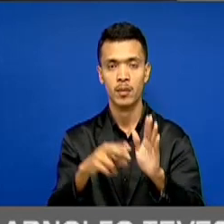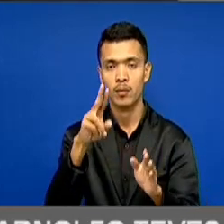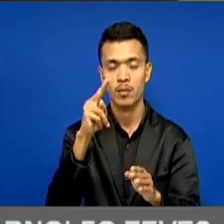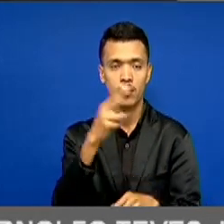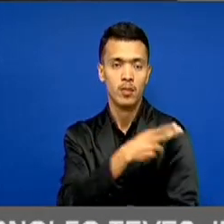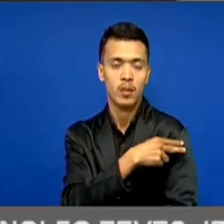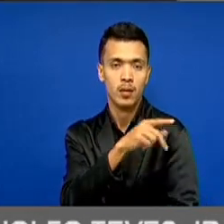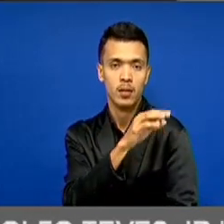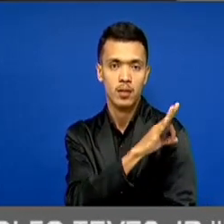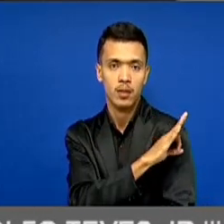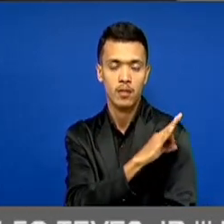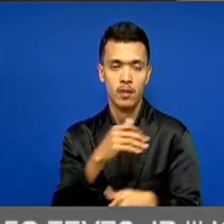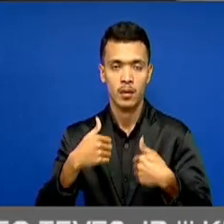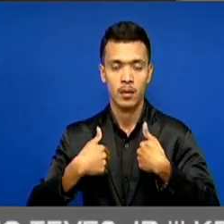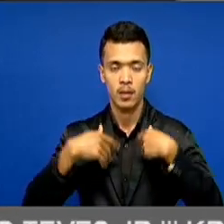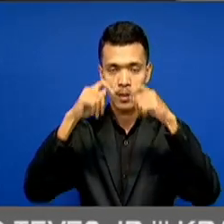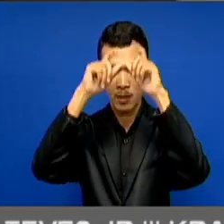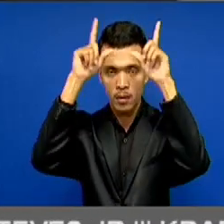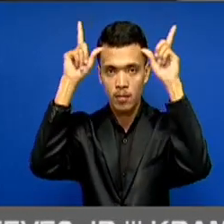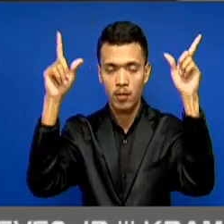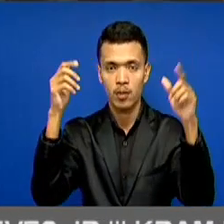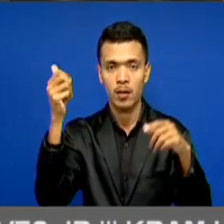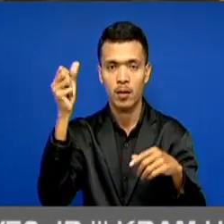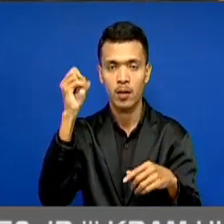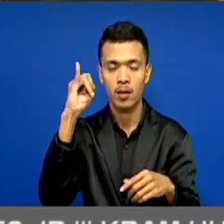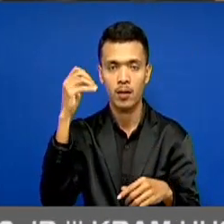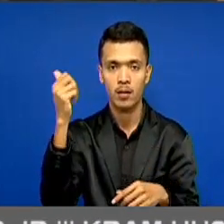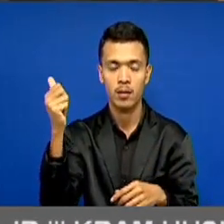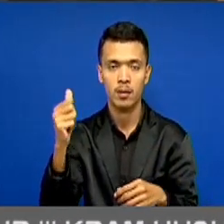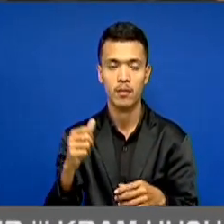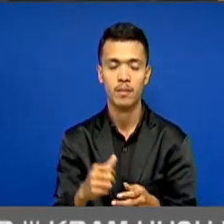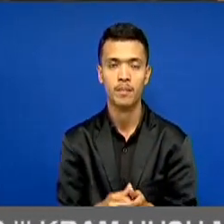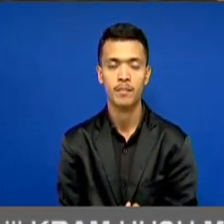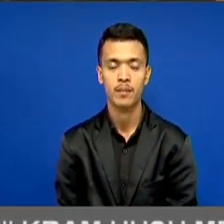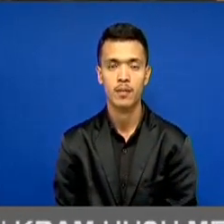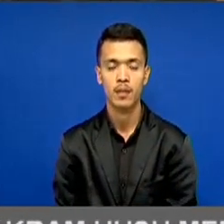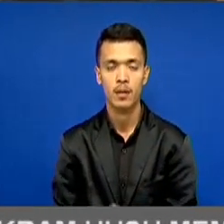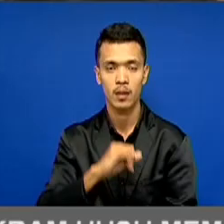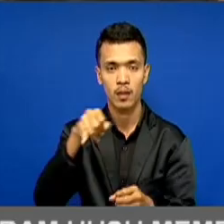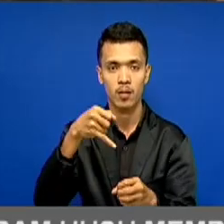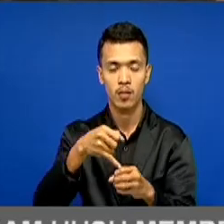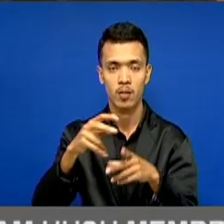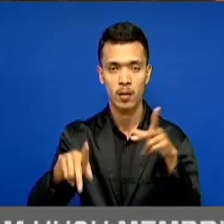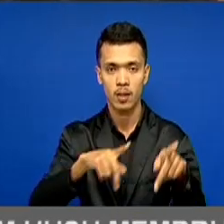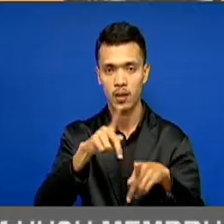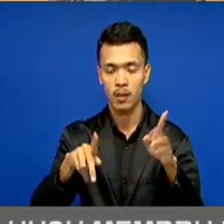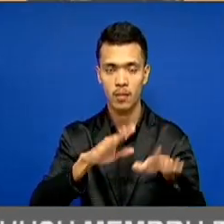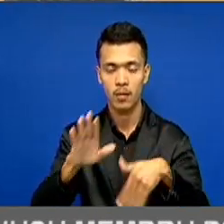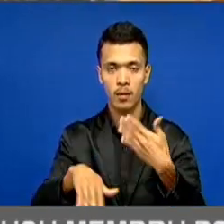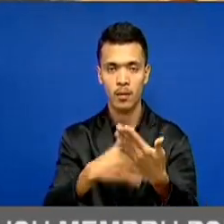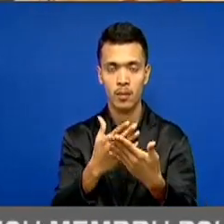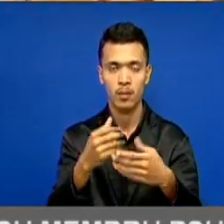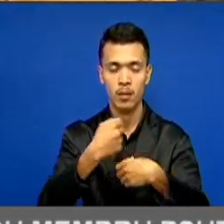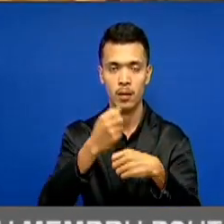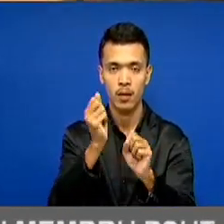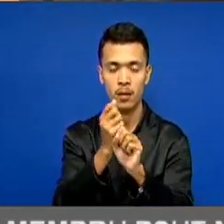e Timor-Leste, representante EZ Foundation, nas linhas ministeriais, inclui entidades relevantes ao lançamento